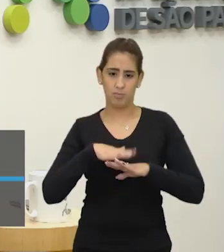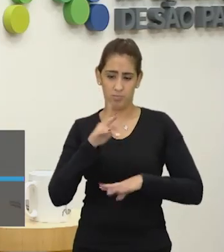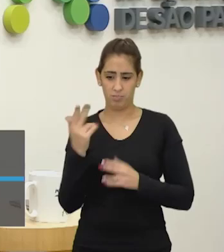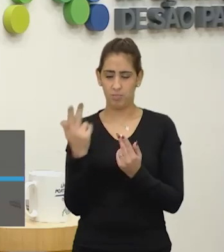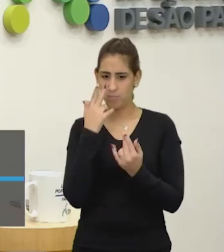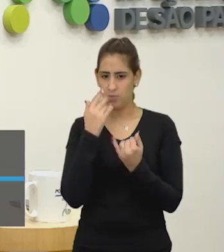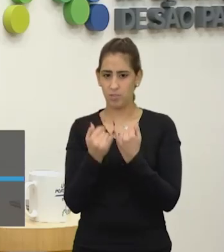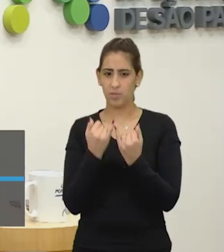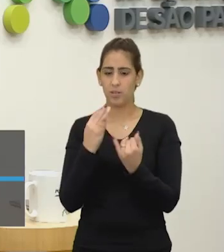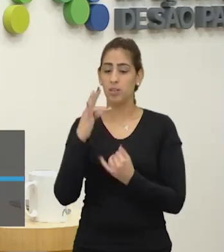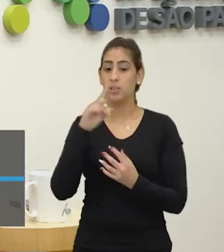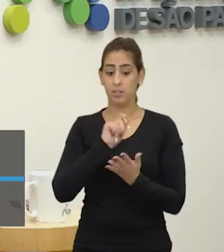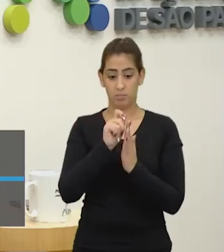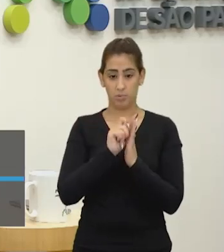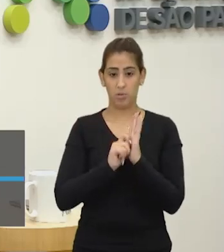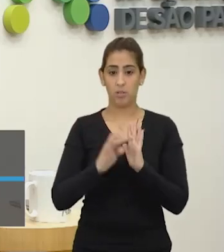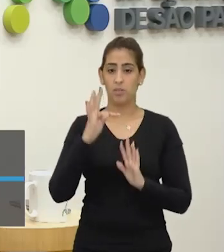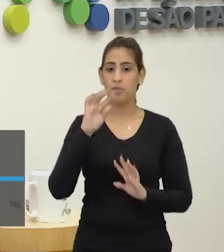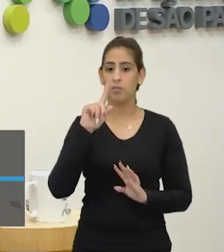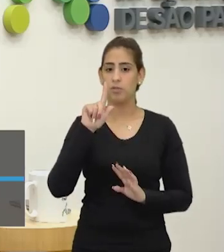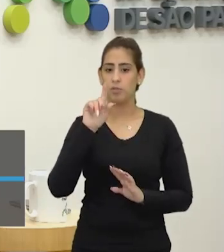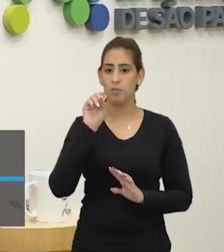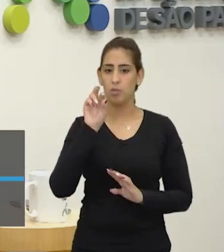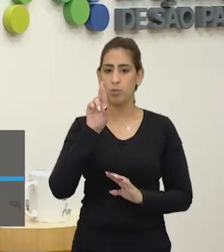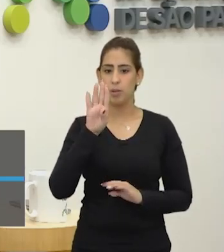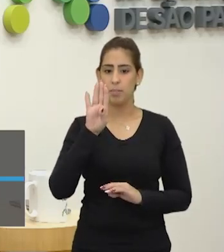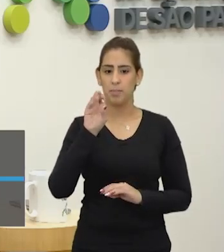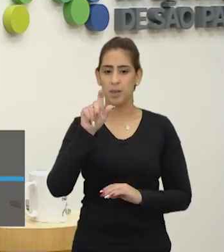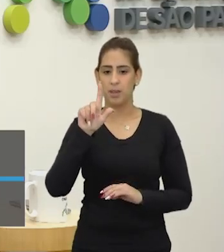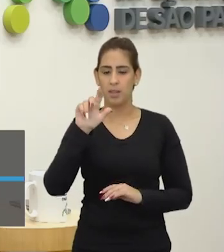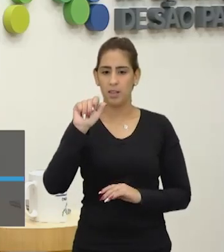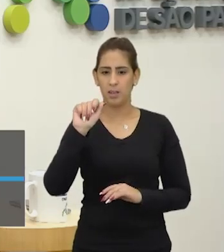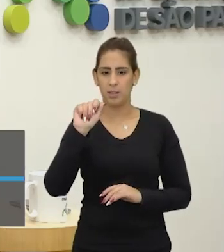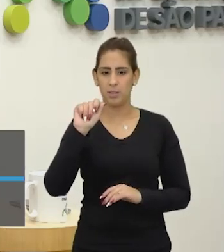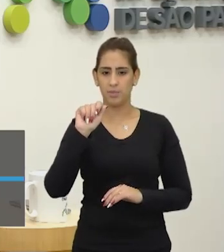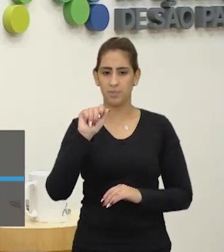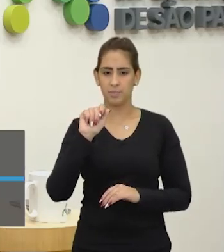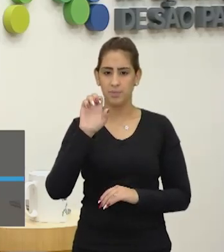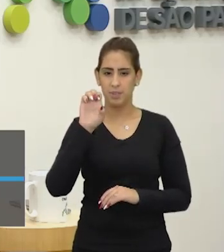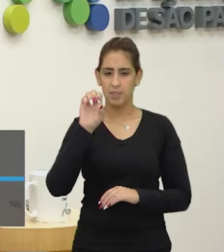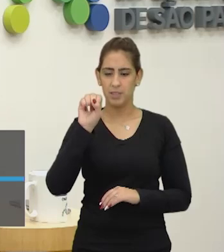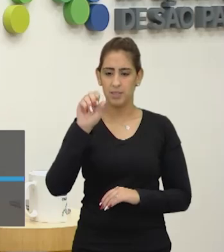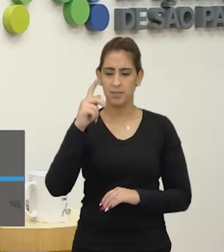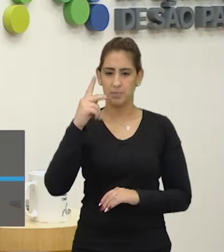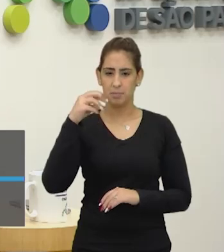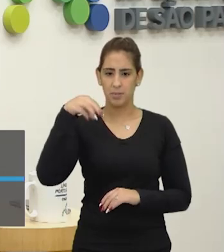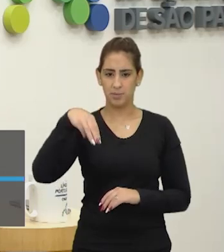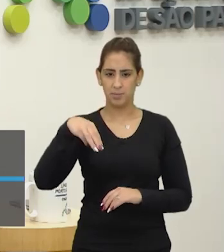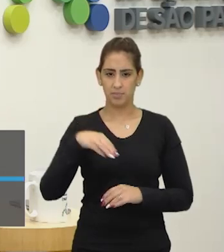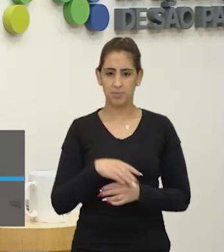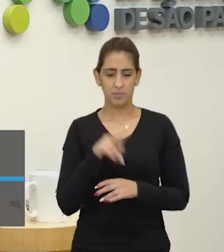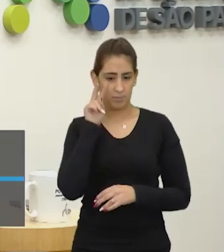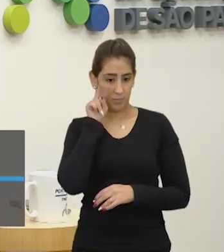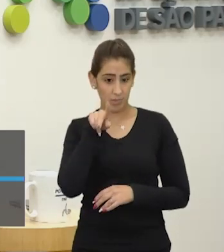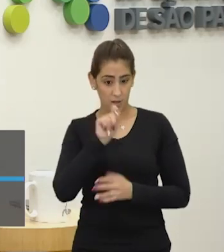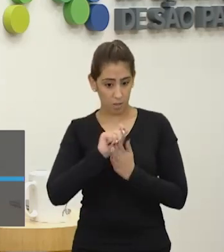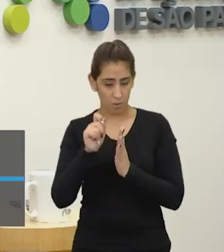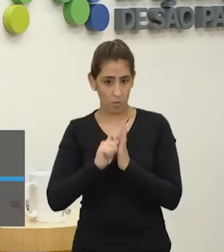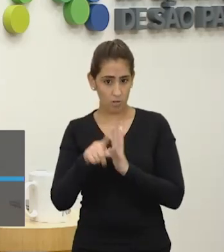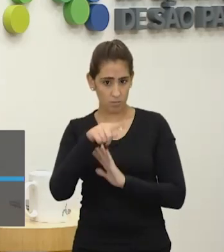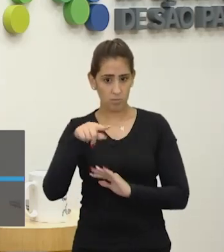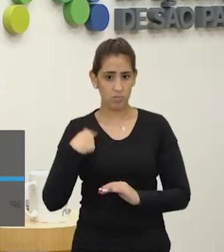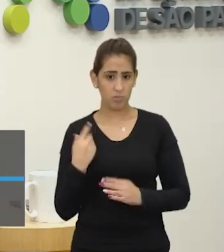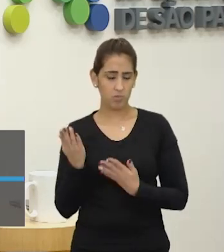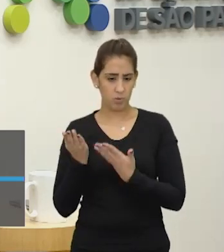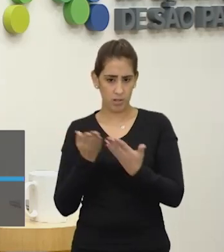aí. Flor Bela Espanca. Anotou? De novo, vou falar. Flor Bela Espanca. Mas hoje é Augusto dos Anjos. E eu vou trazer para